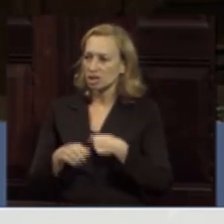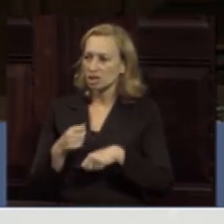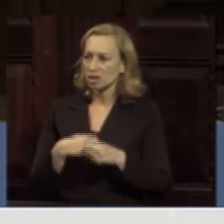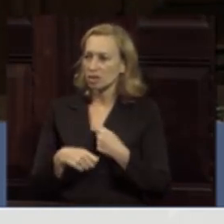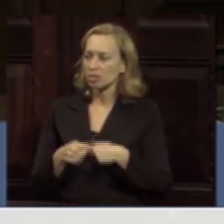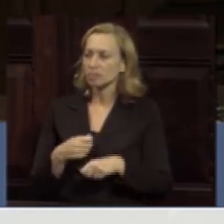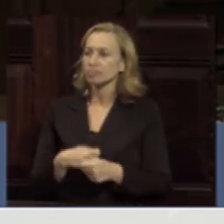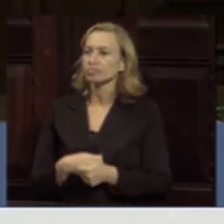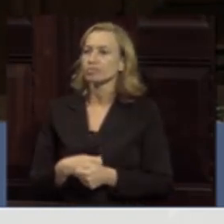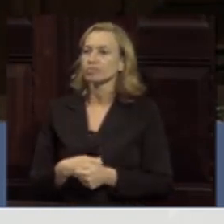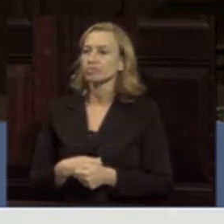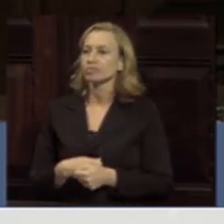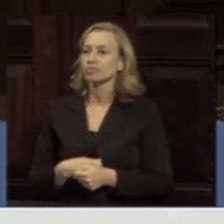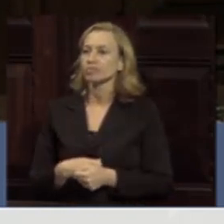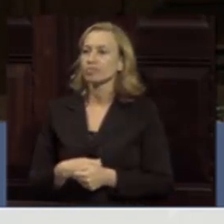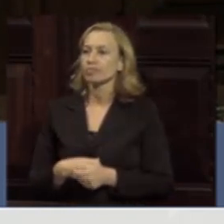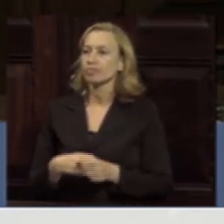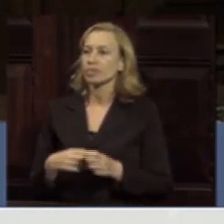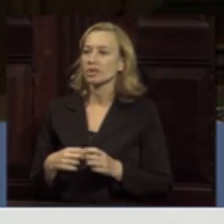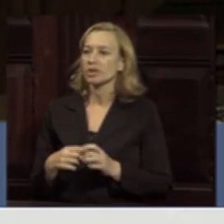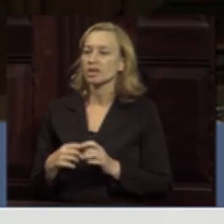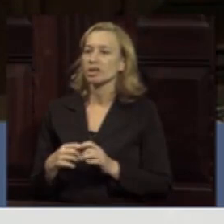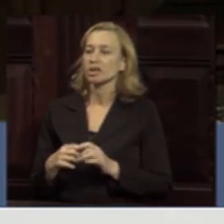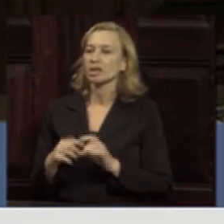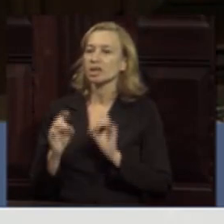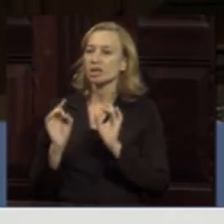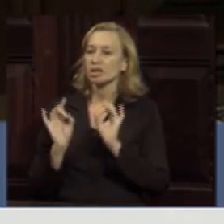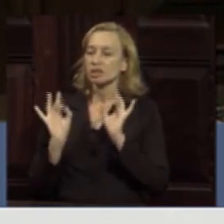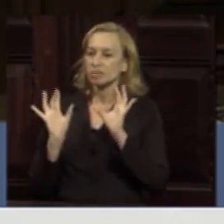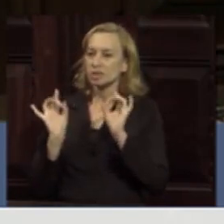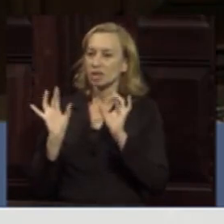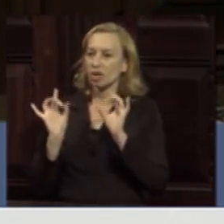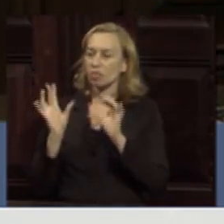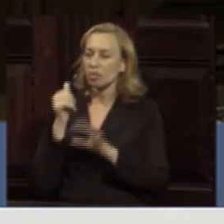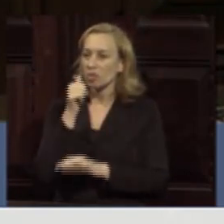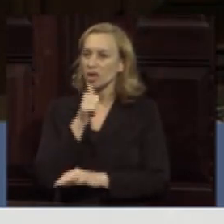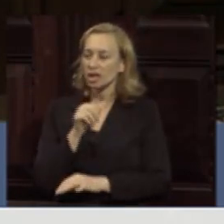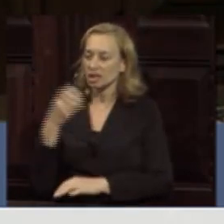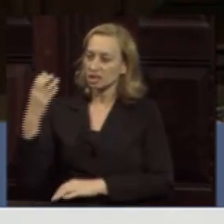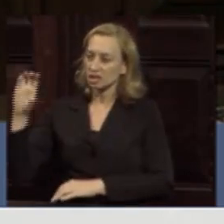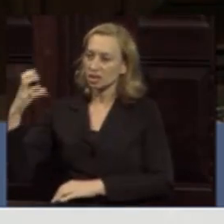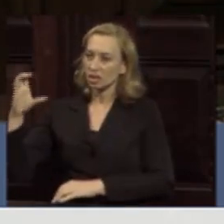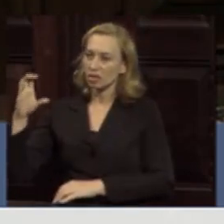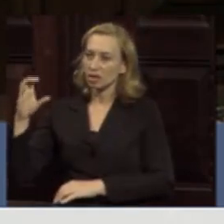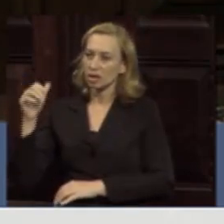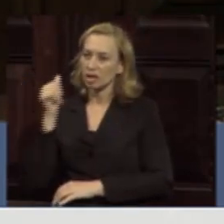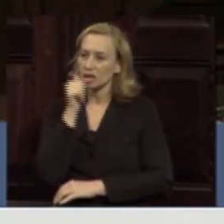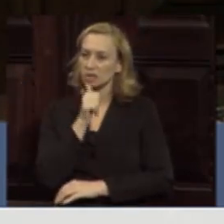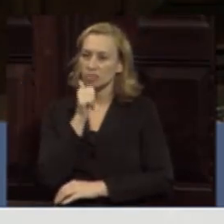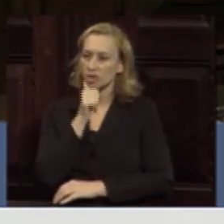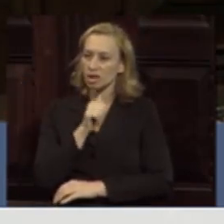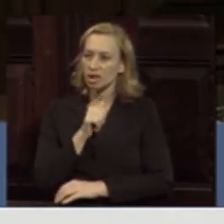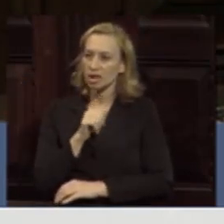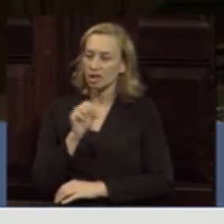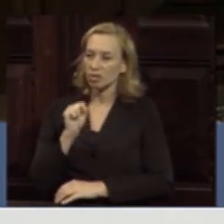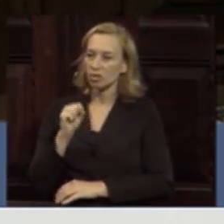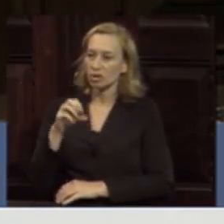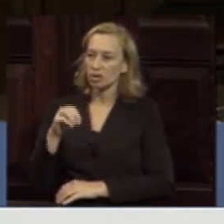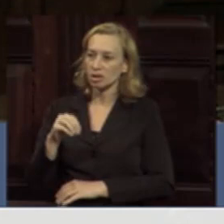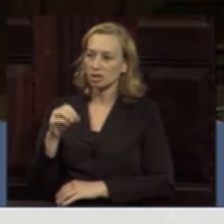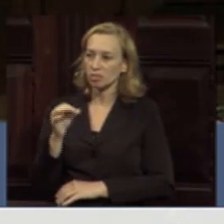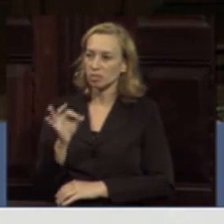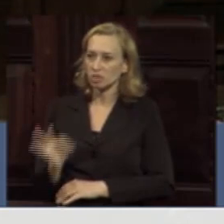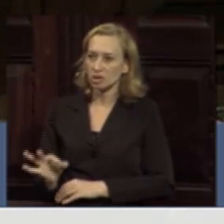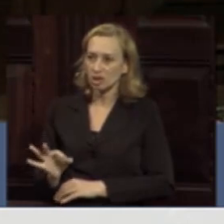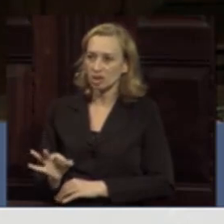comandada essencialmente por mulheres. Na verdade, em Niterói, as mulheres pilotam 80% do orçamento